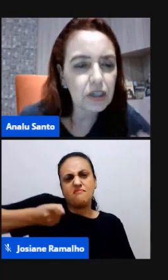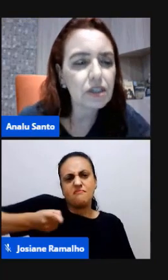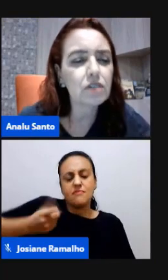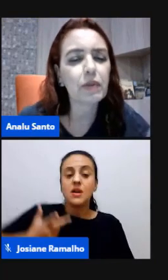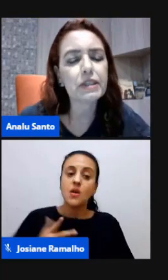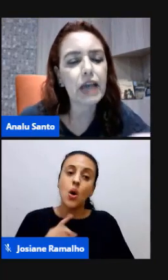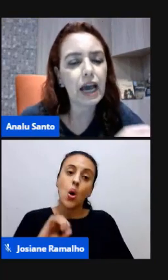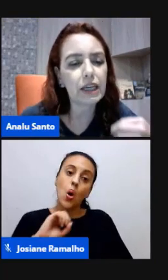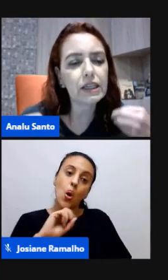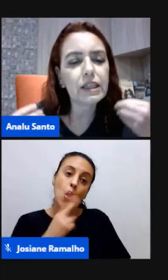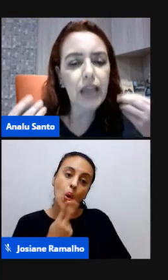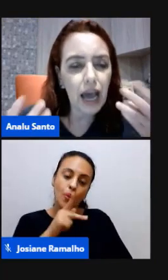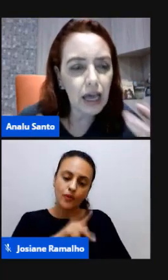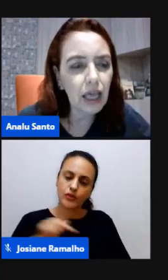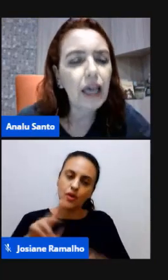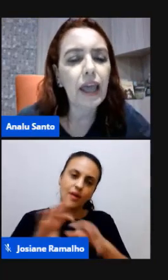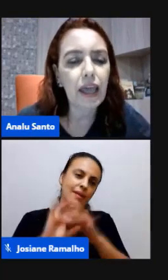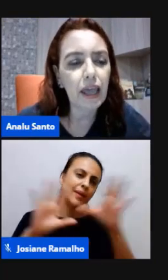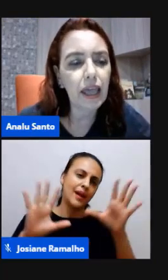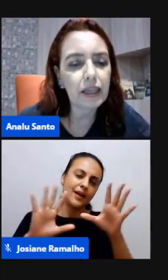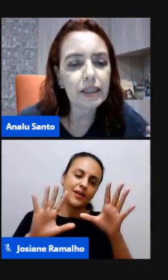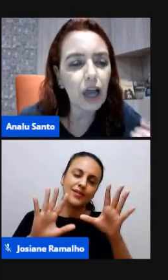deixa as crianças pensarem, que dá